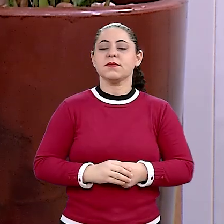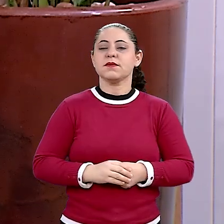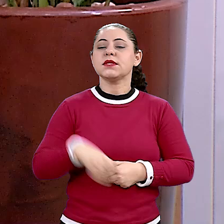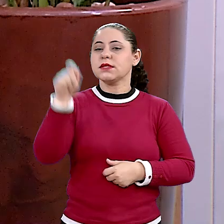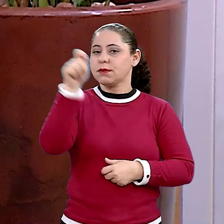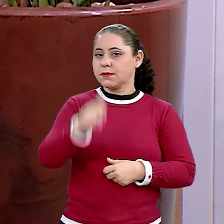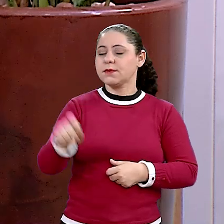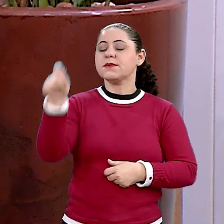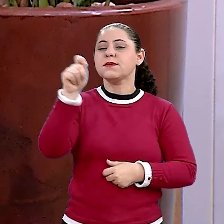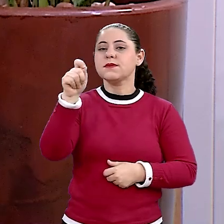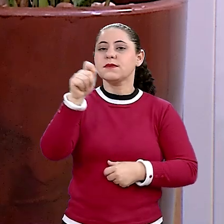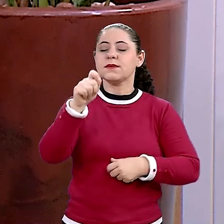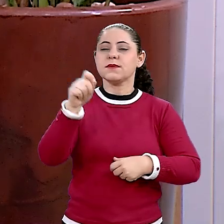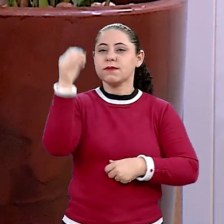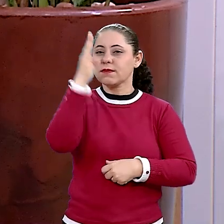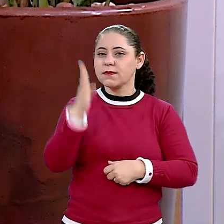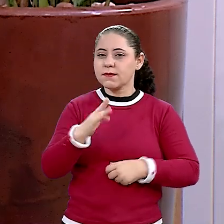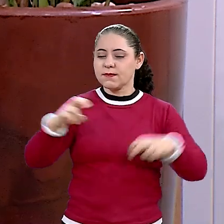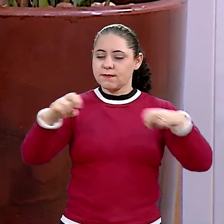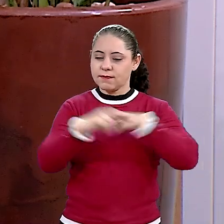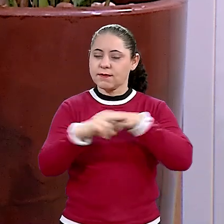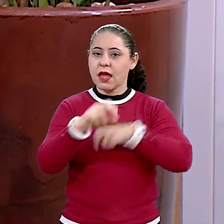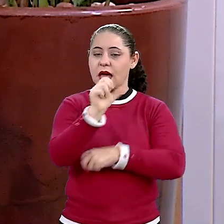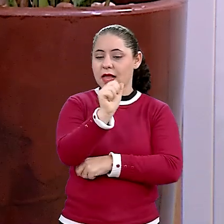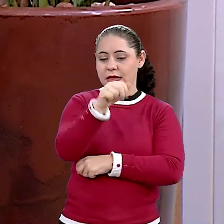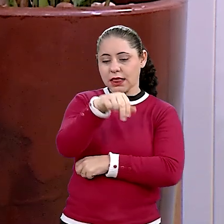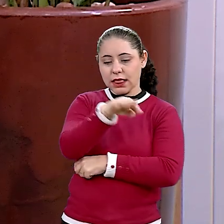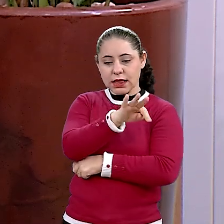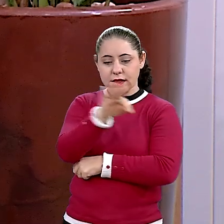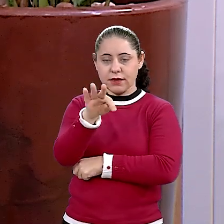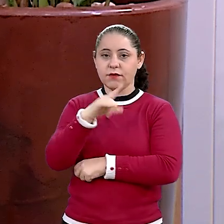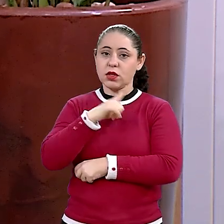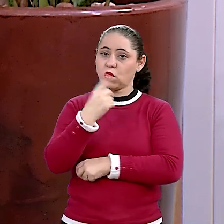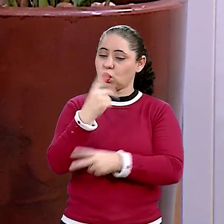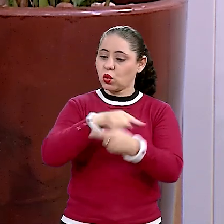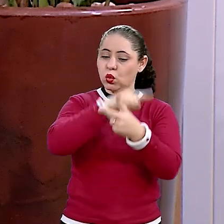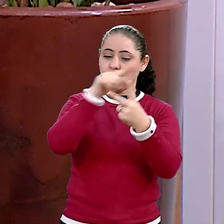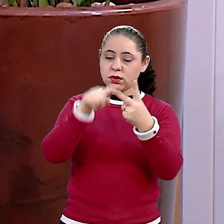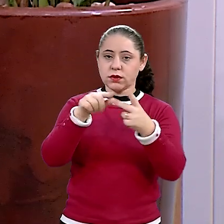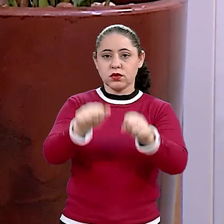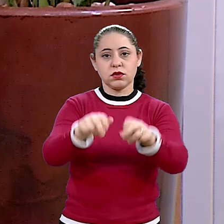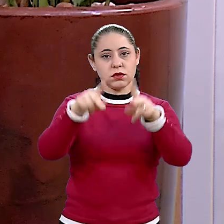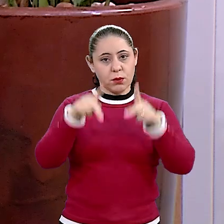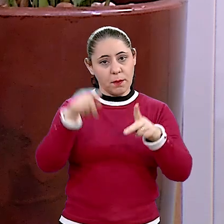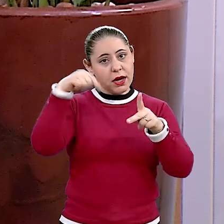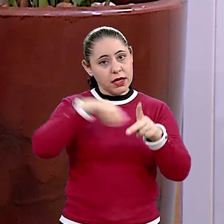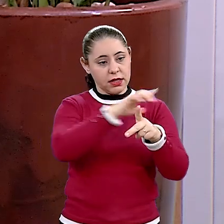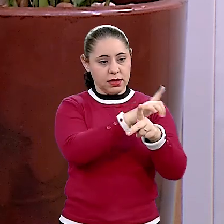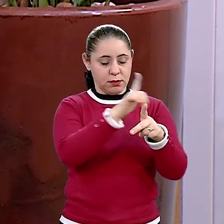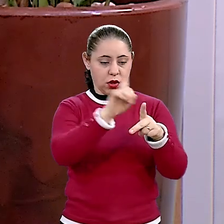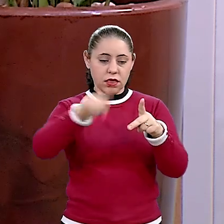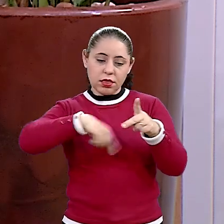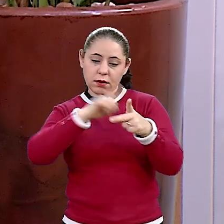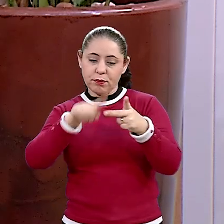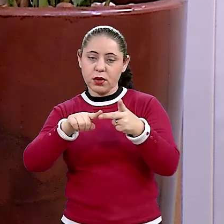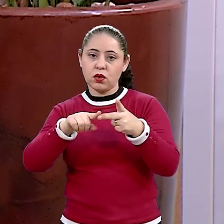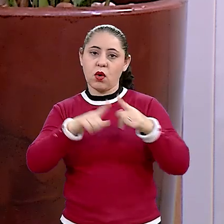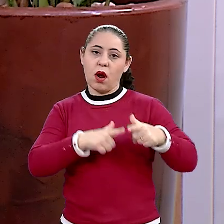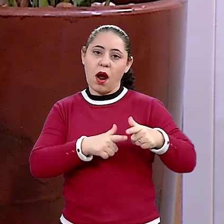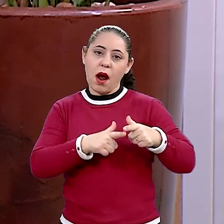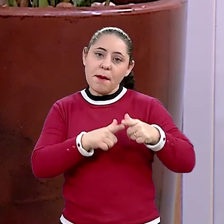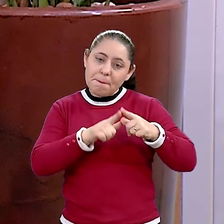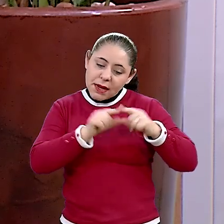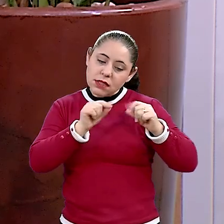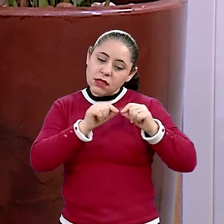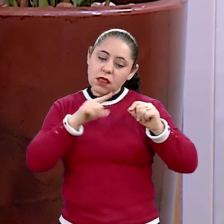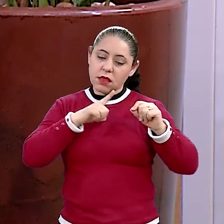dos Transportes Terrestres, a ANTT, fez 2 audiências públicas, uma em Campo Grande e outra em Brasília, da qual eu